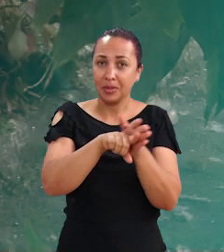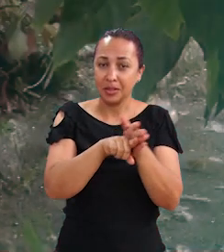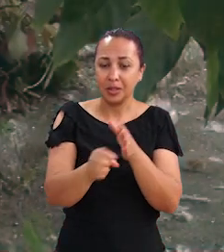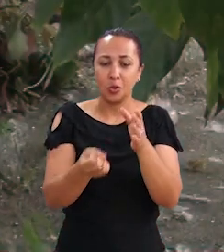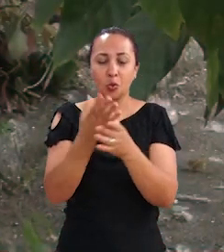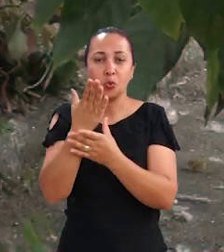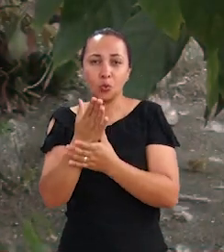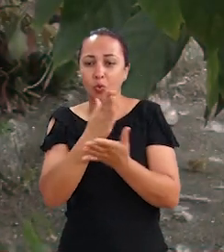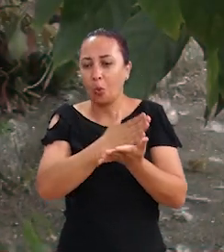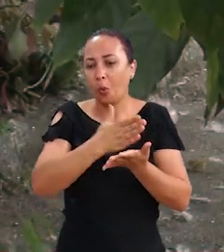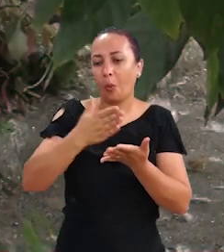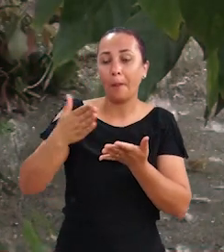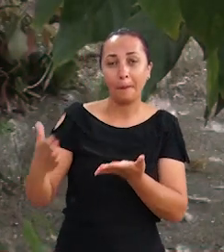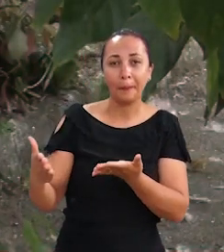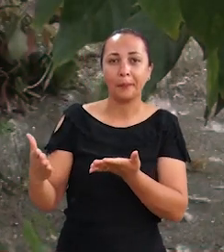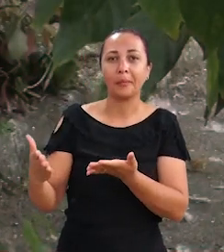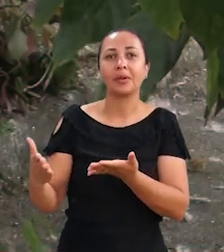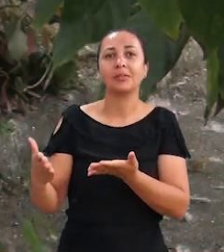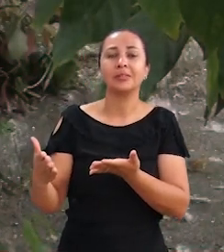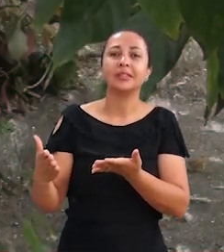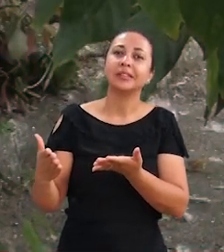Essa pesquisa surgiu a partir